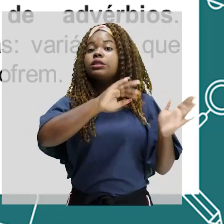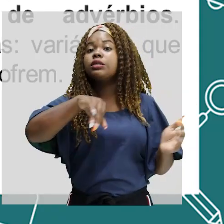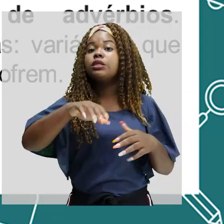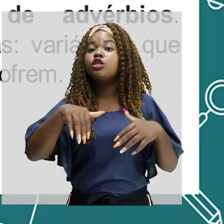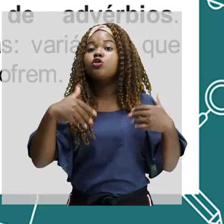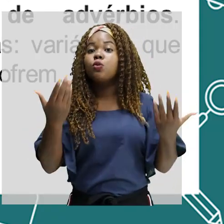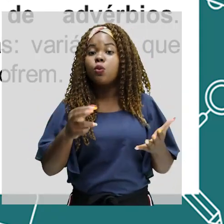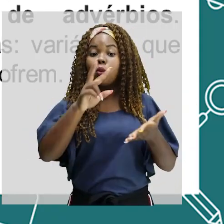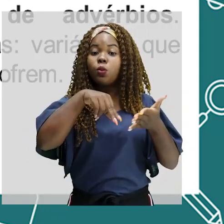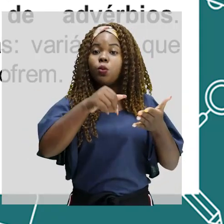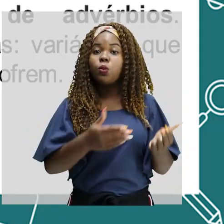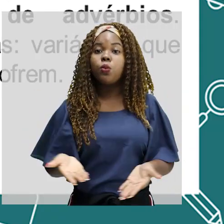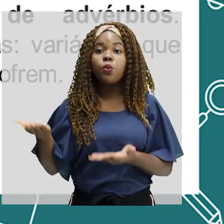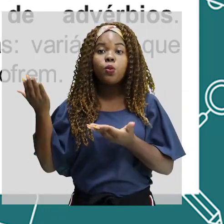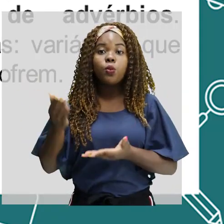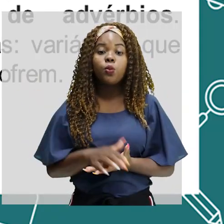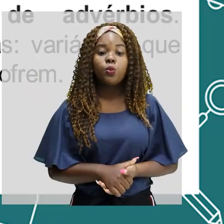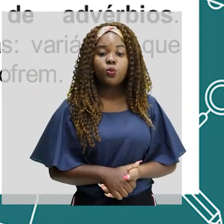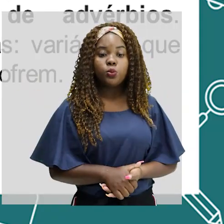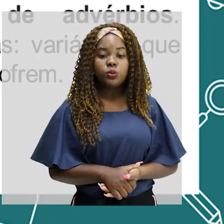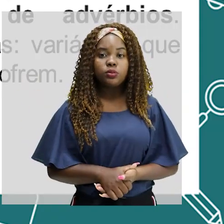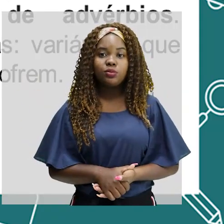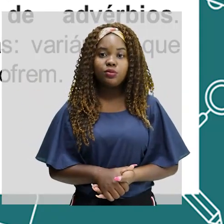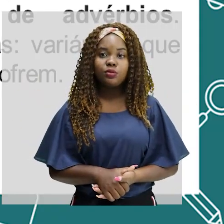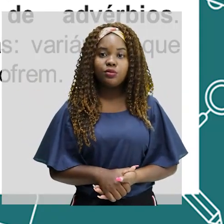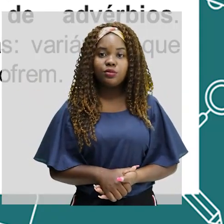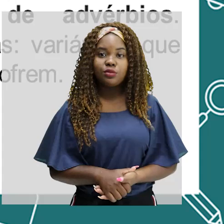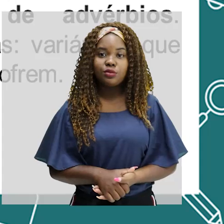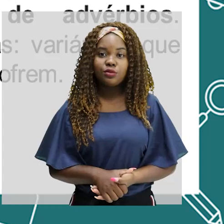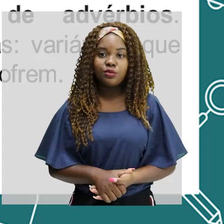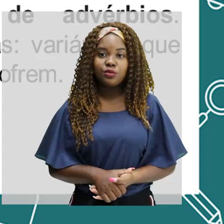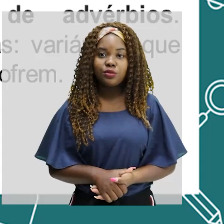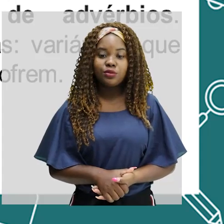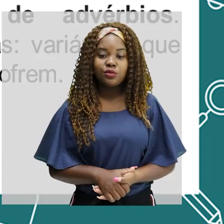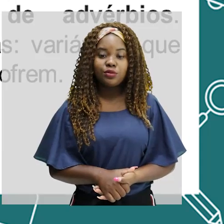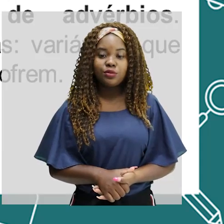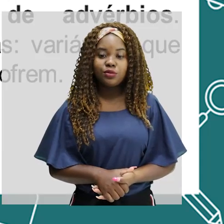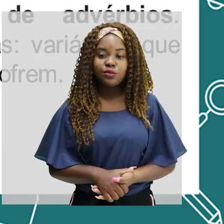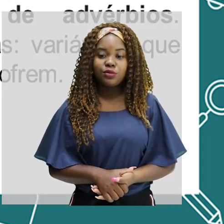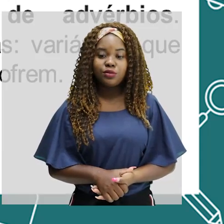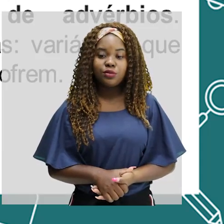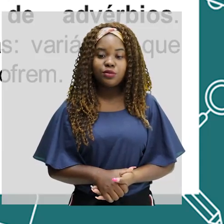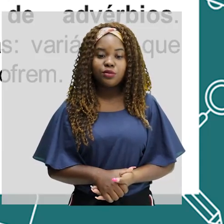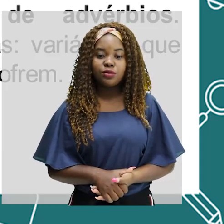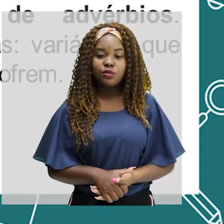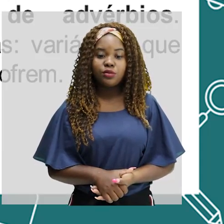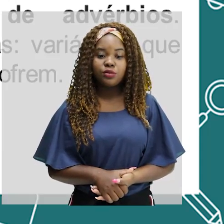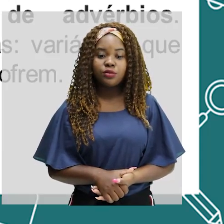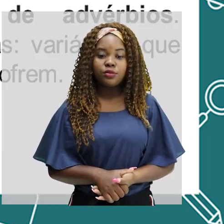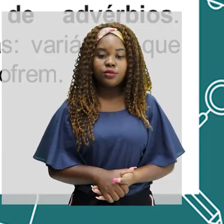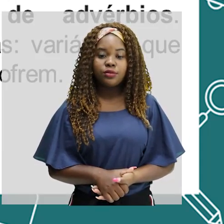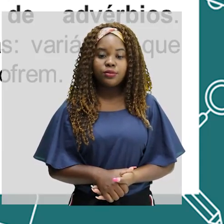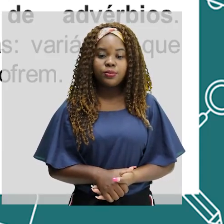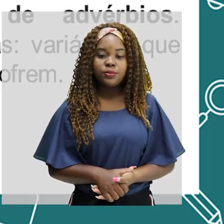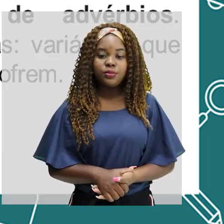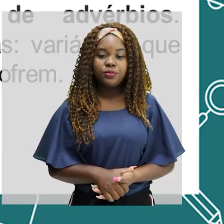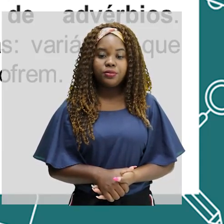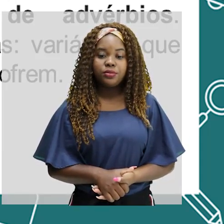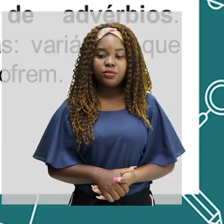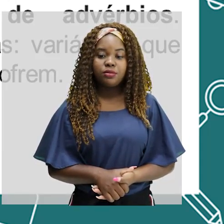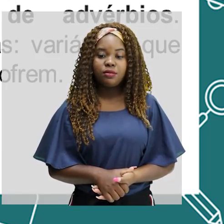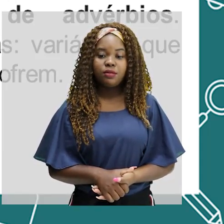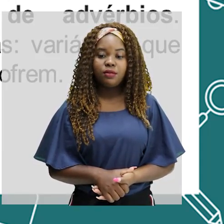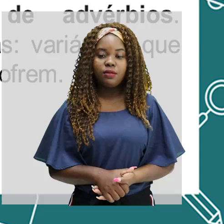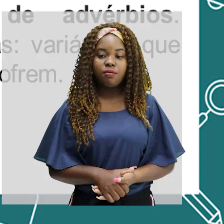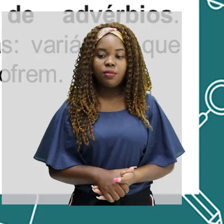indefinidos em espanhol, refere-se à terceira pessoa do discurso de certo grau de indeterminação e